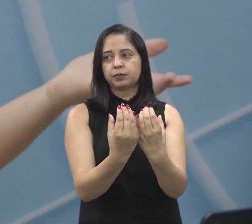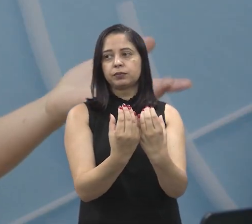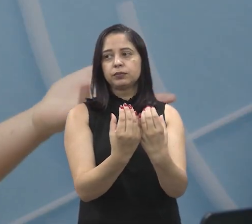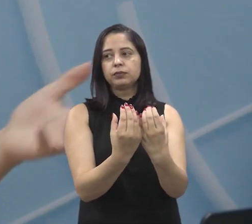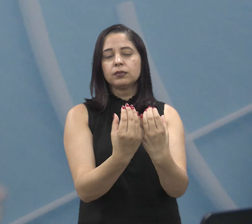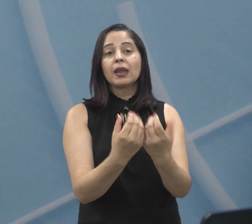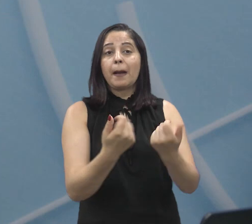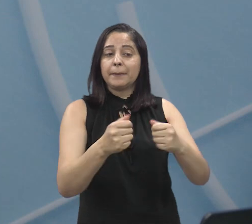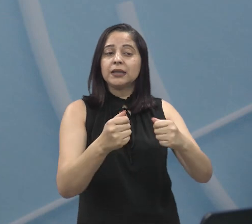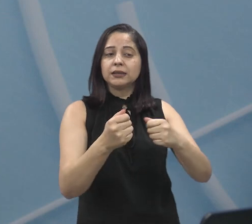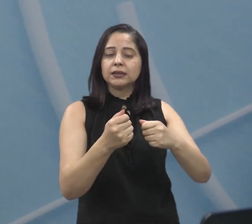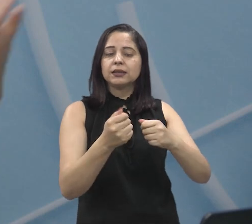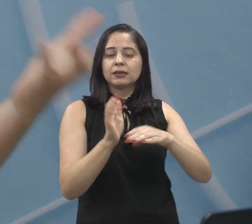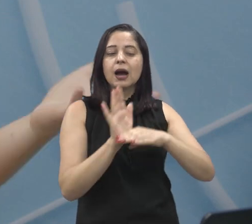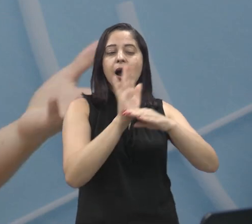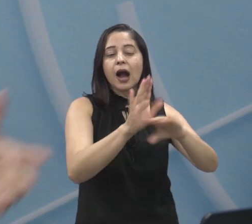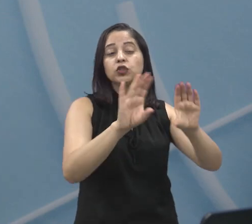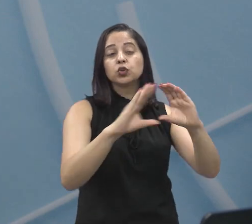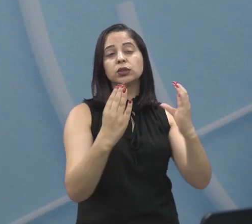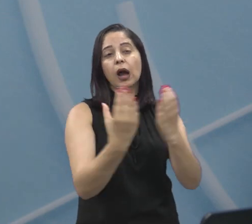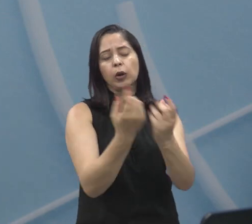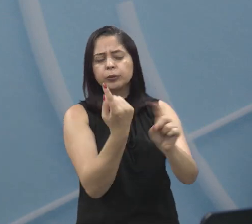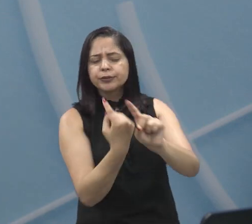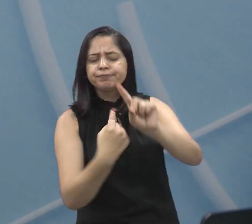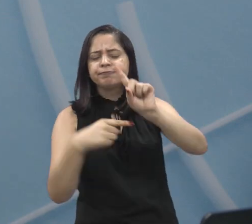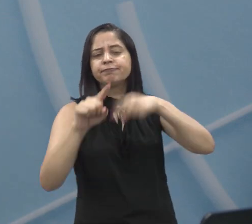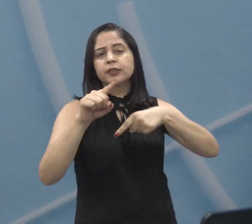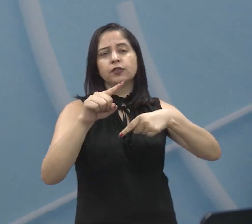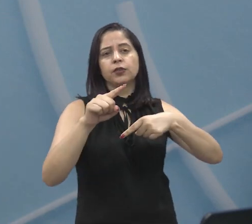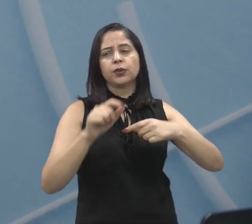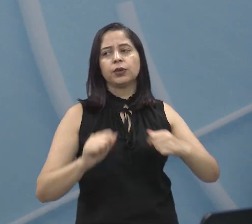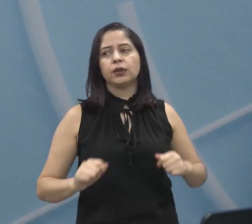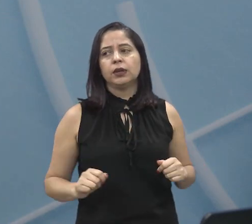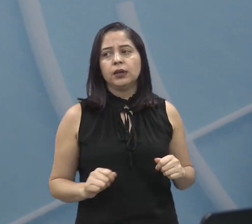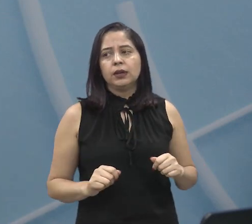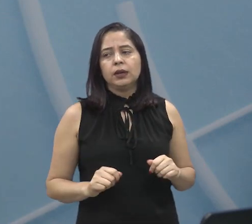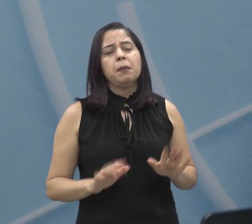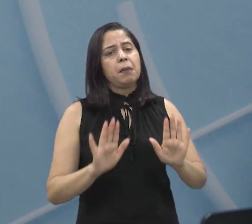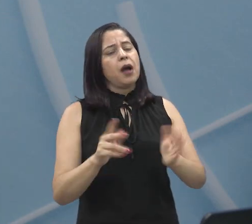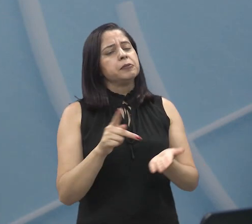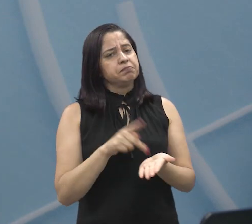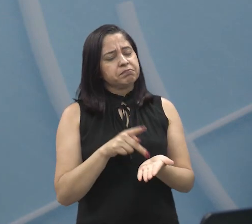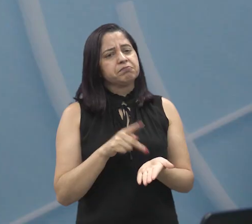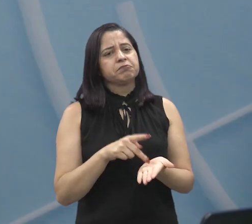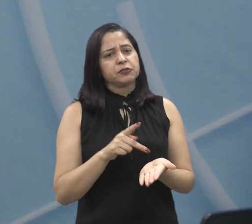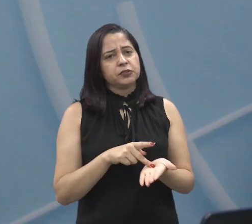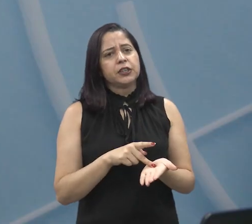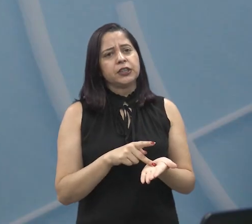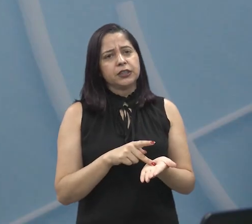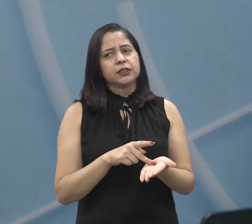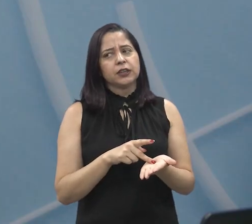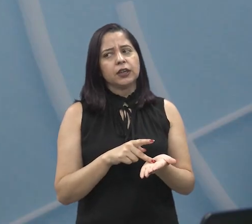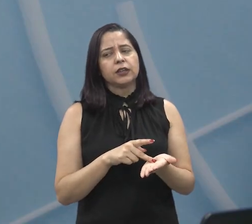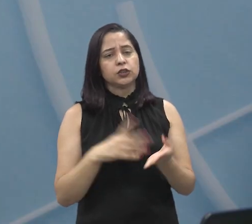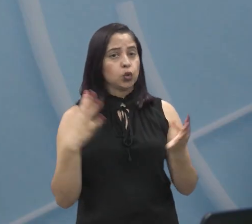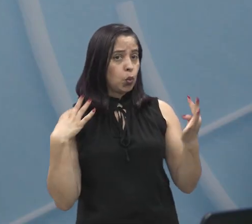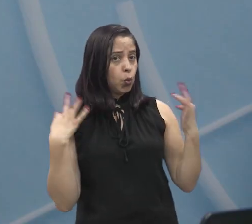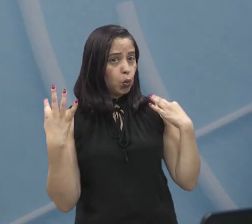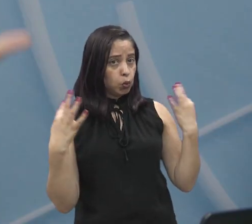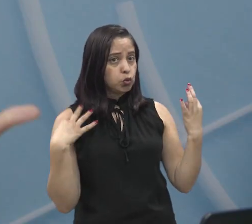tem de fortalecer a comunidade, como bem a Aline pontuou aqui. E realmente ele tem esse papel, né,